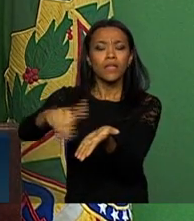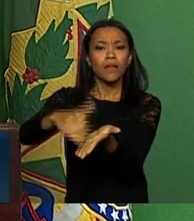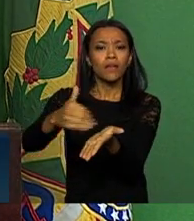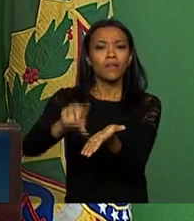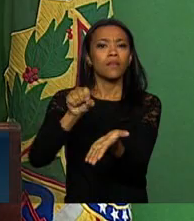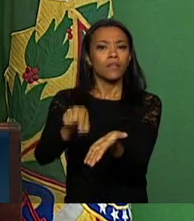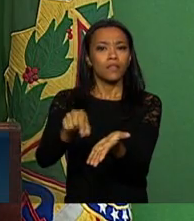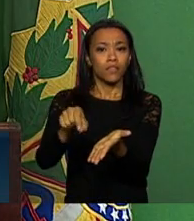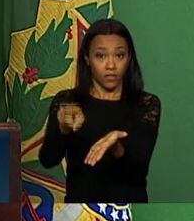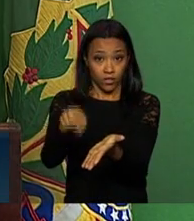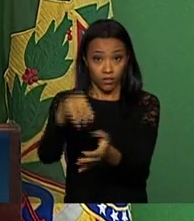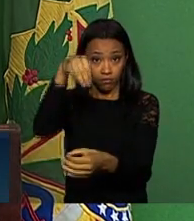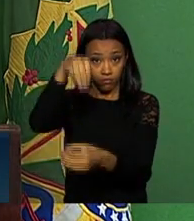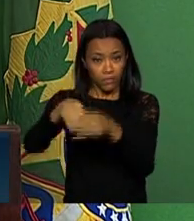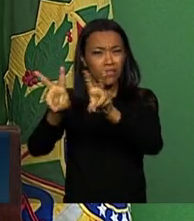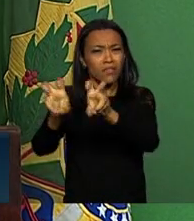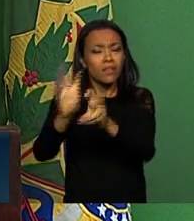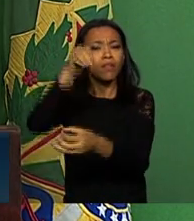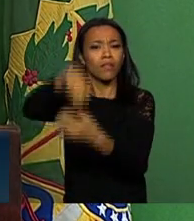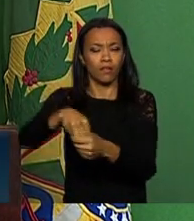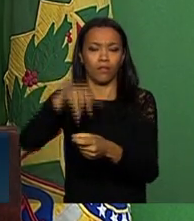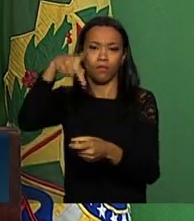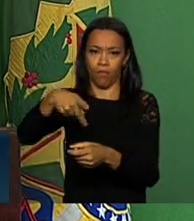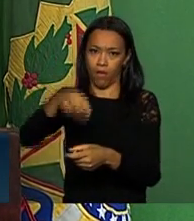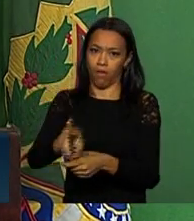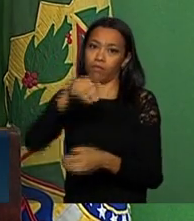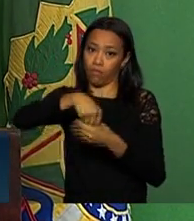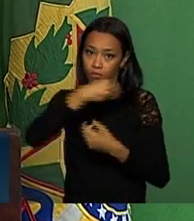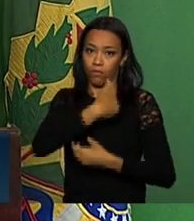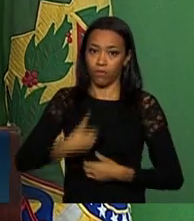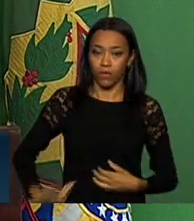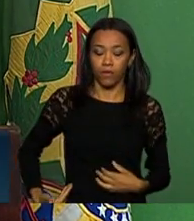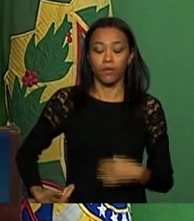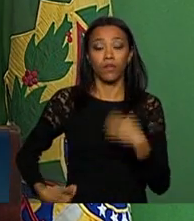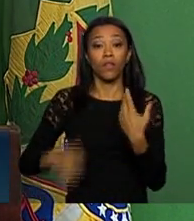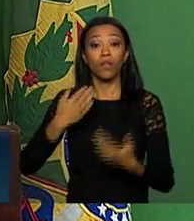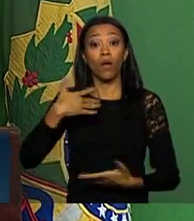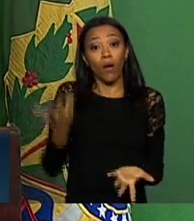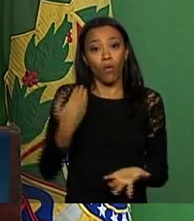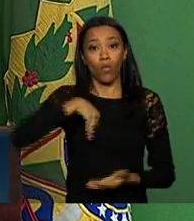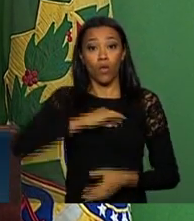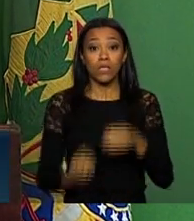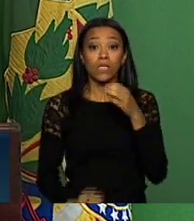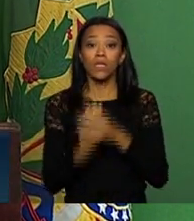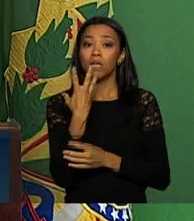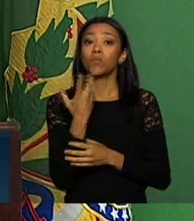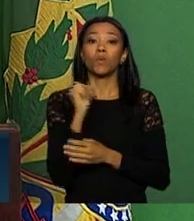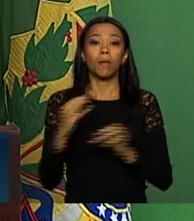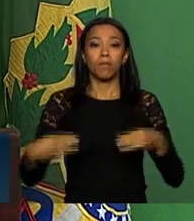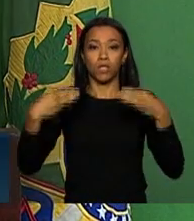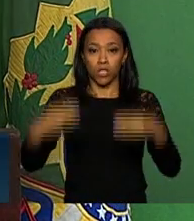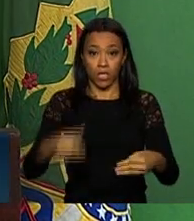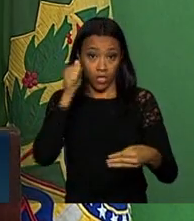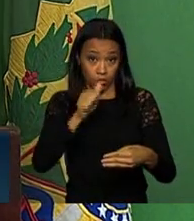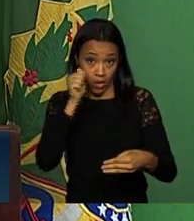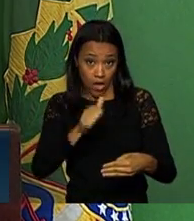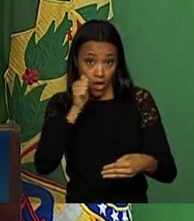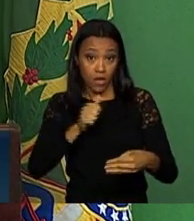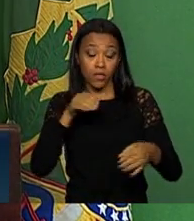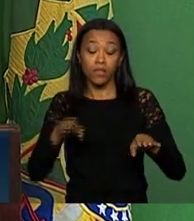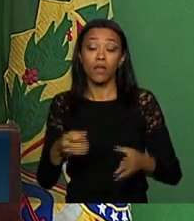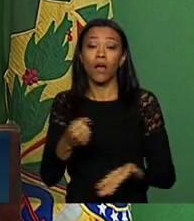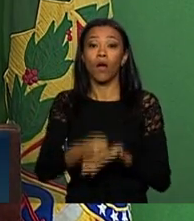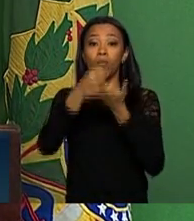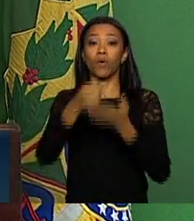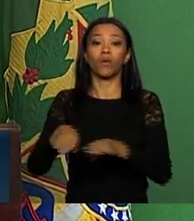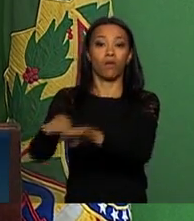relações institucionais Nós criamos o ministério das mulheres da Igualdade racial e dos